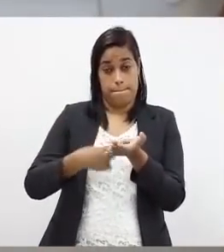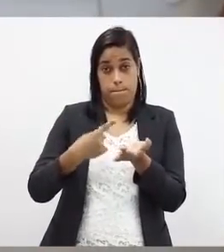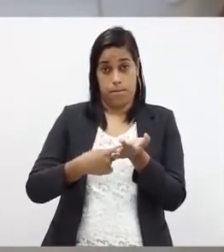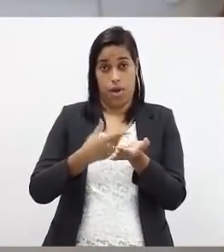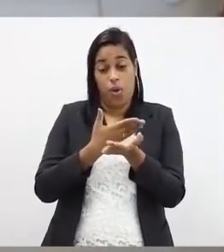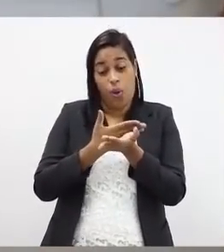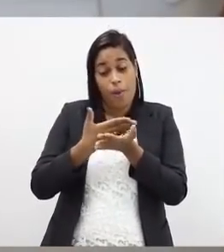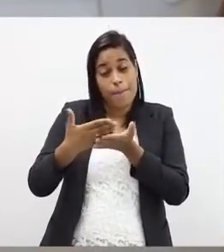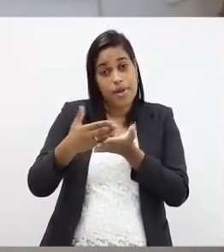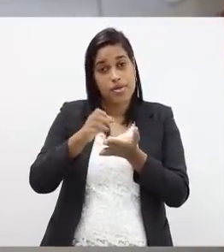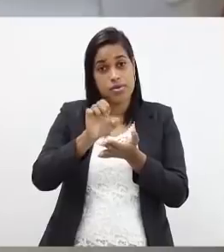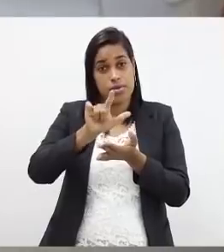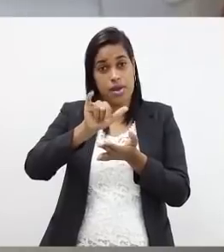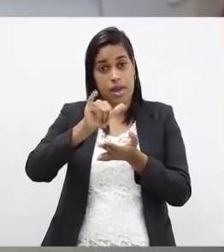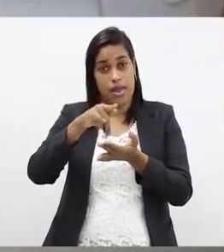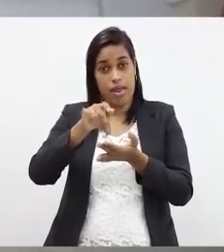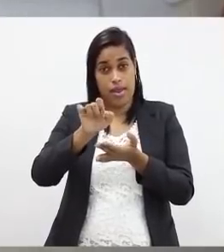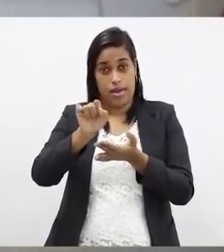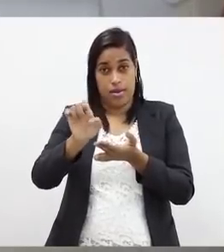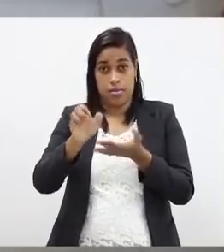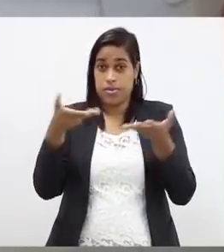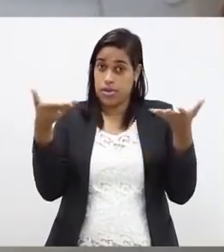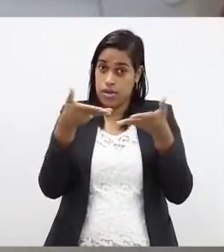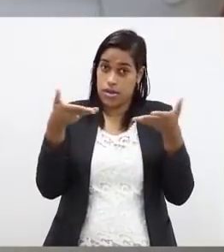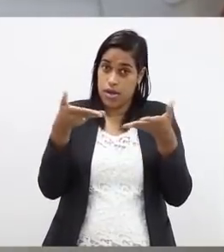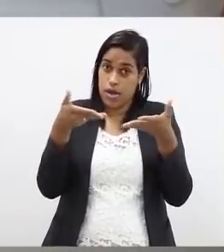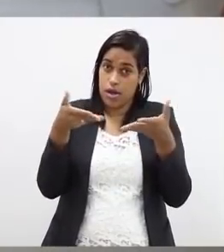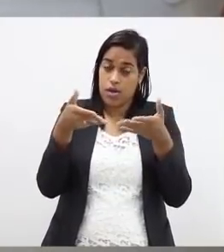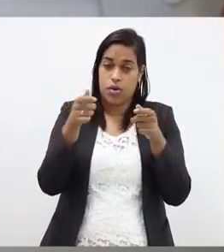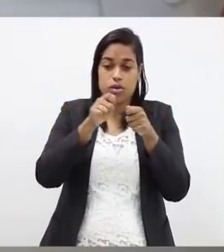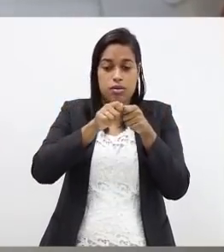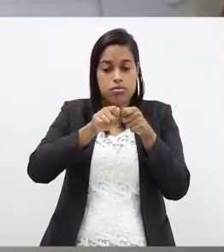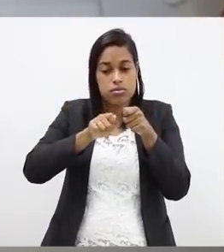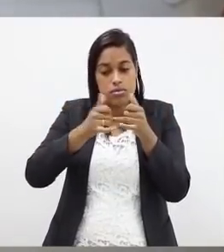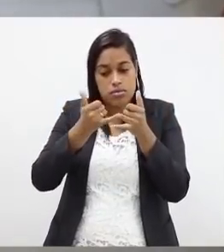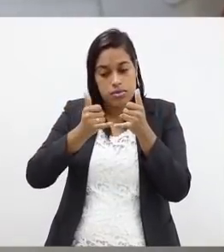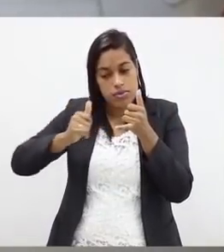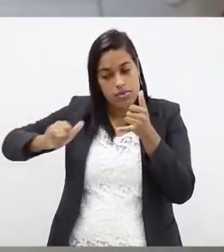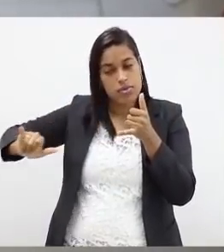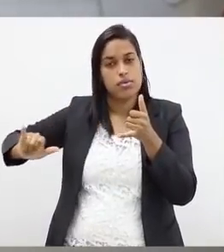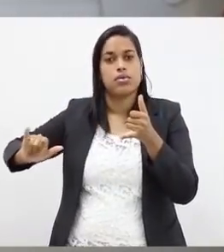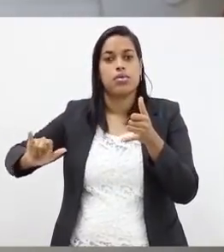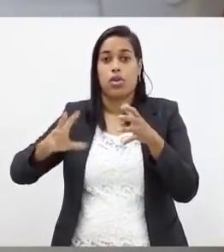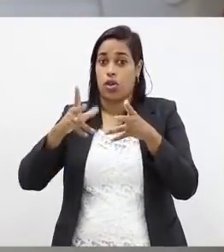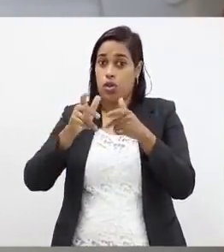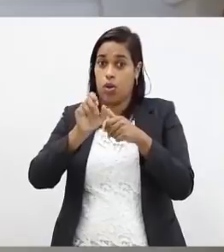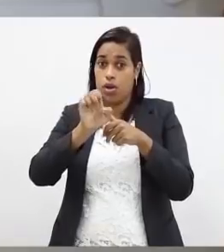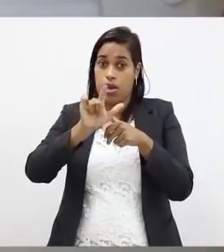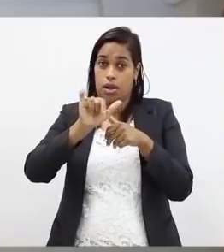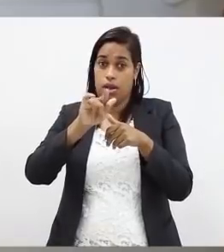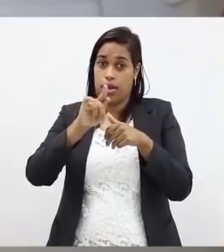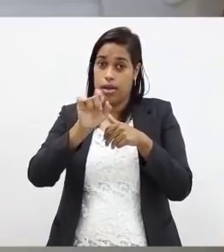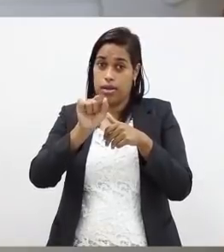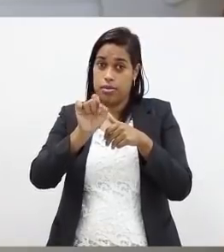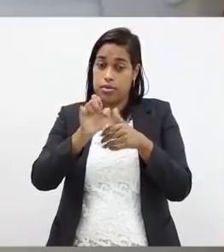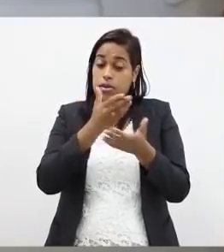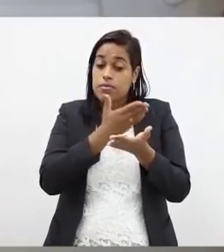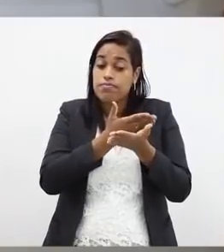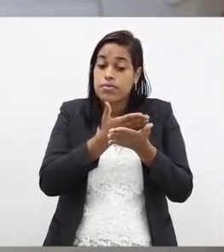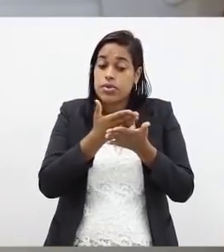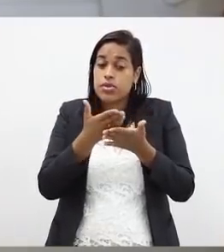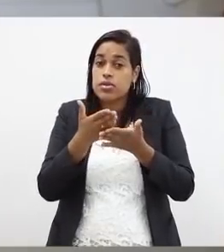elipse. E agora eu vou traçar a mão livre a elipse. Ela inicia aqui, passa por